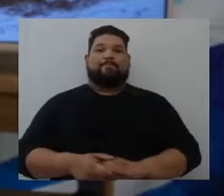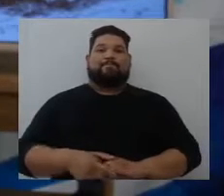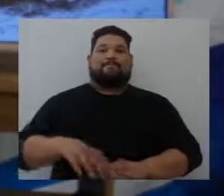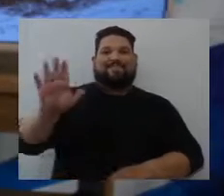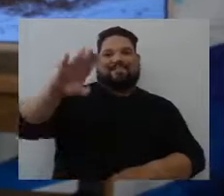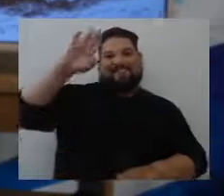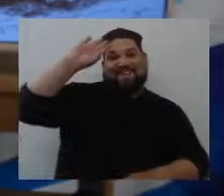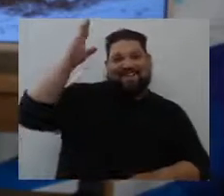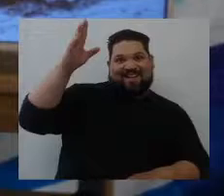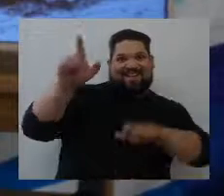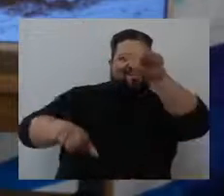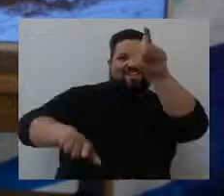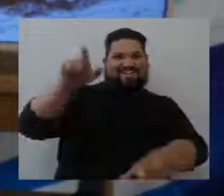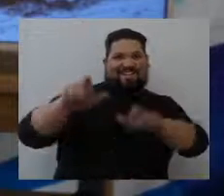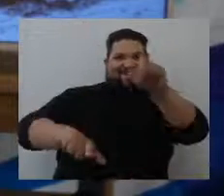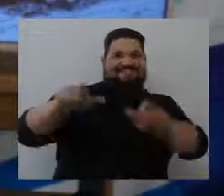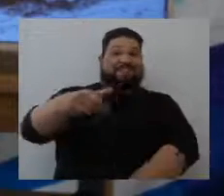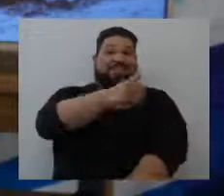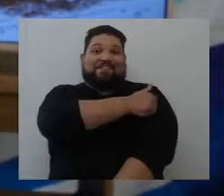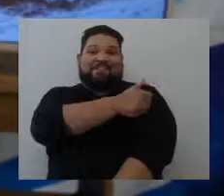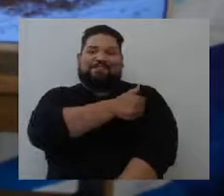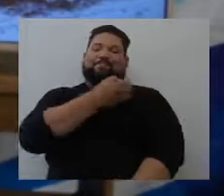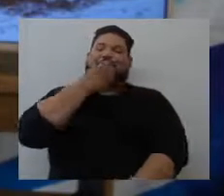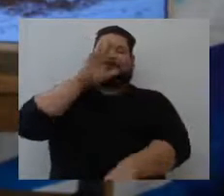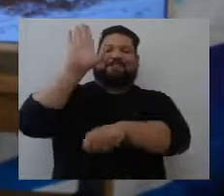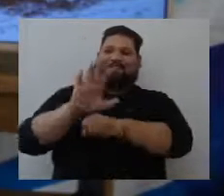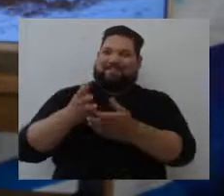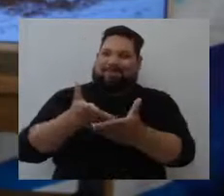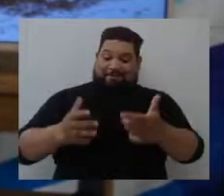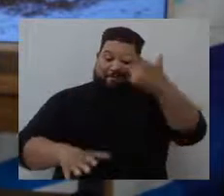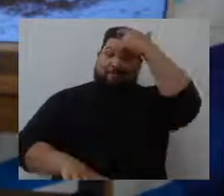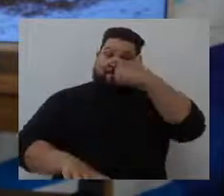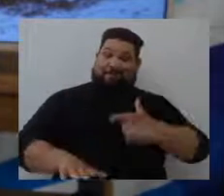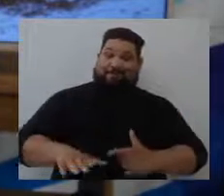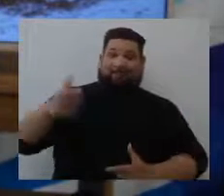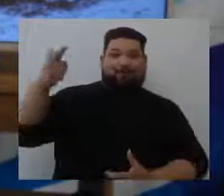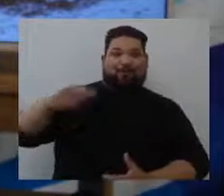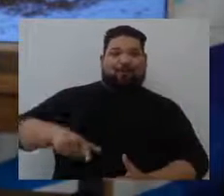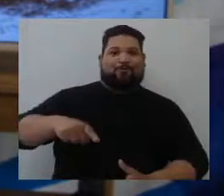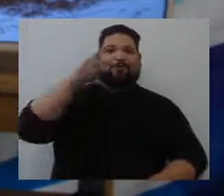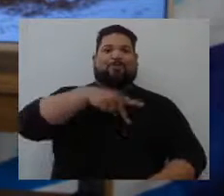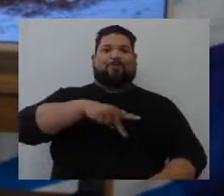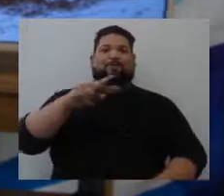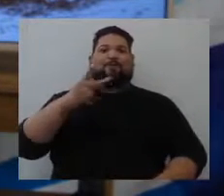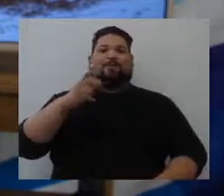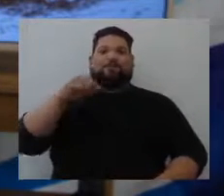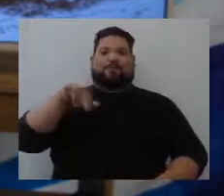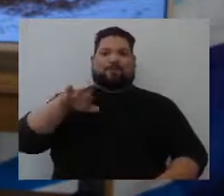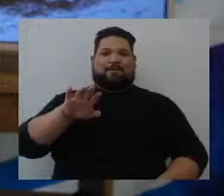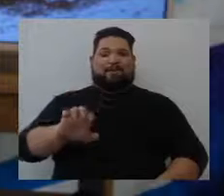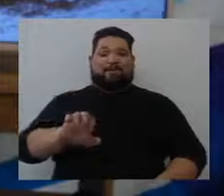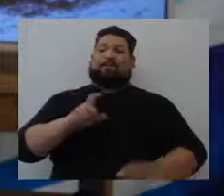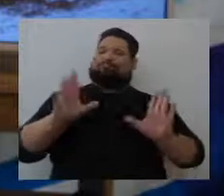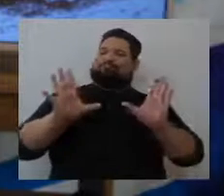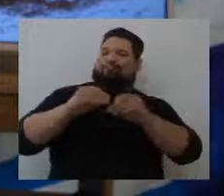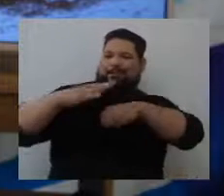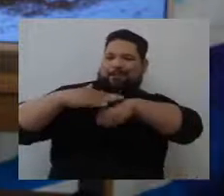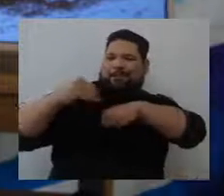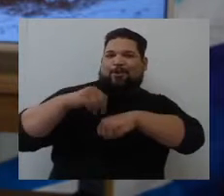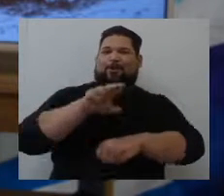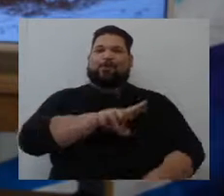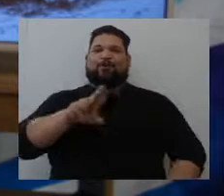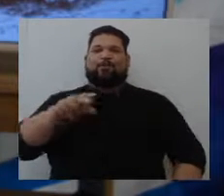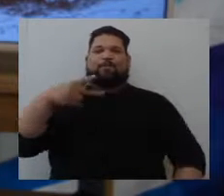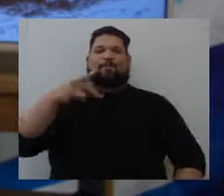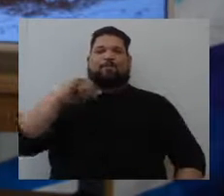Fala fera! Boa tarde! Mais uma vez estou eu aqui com vocês, professor Henrique Virgínio, mas você pode me chamar